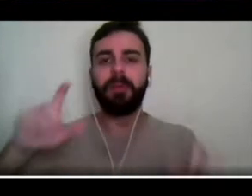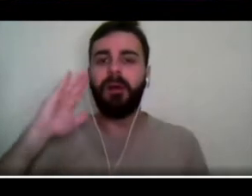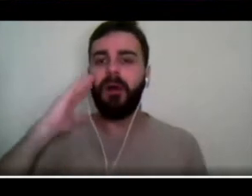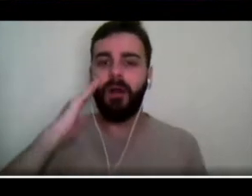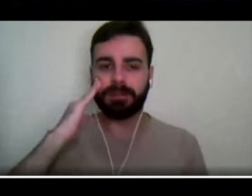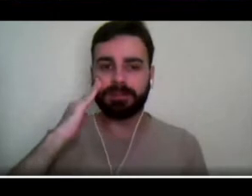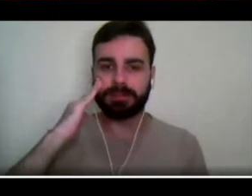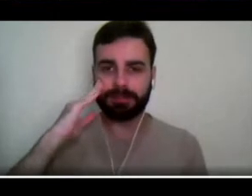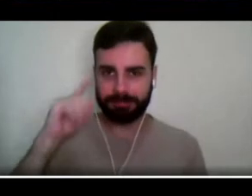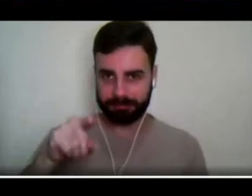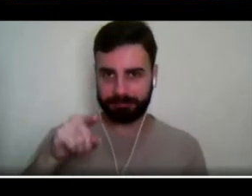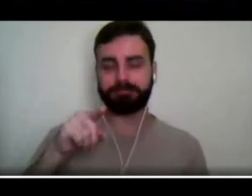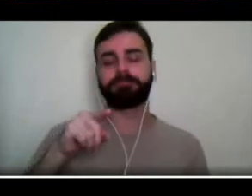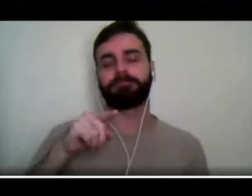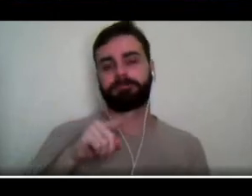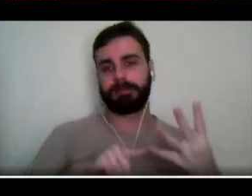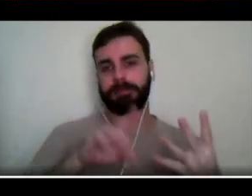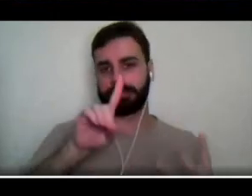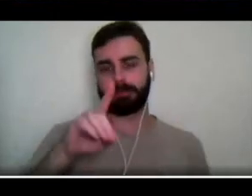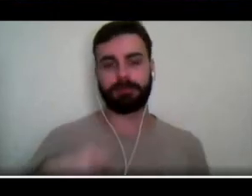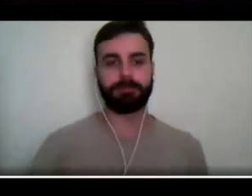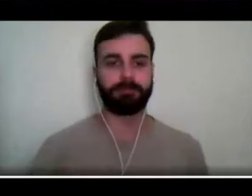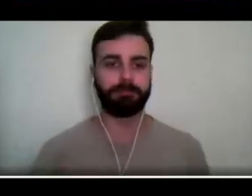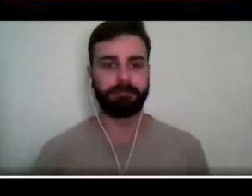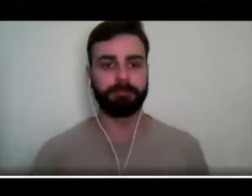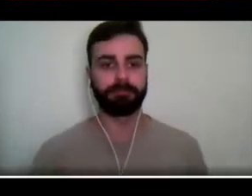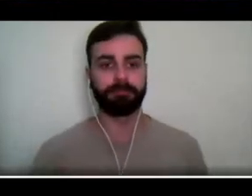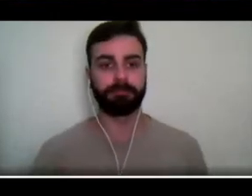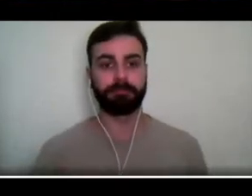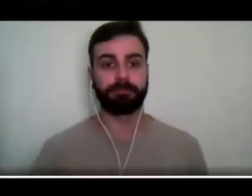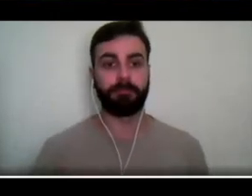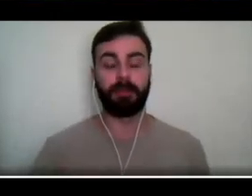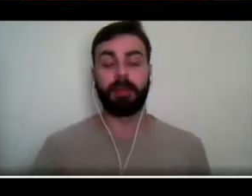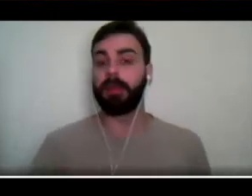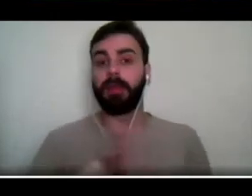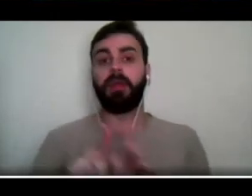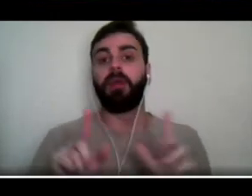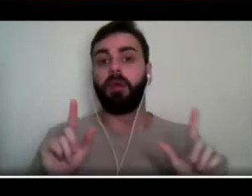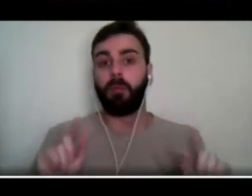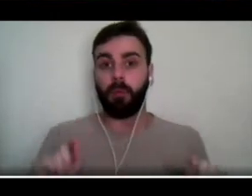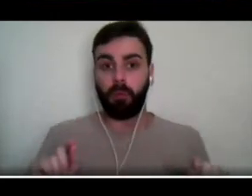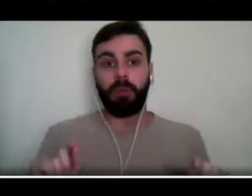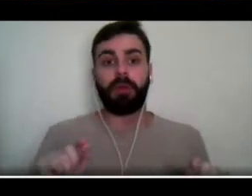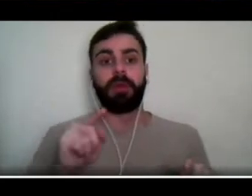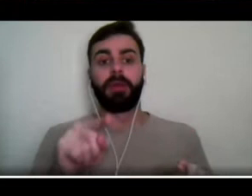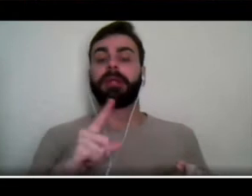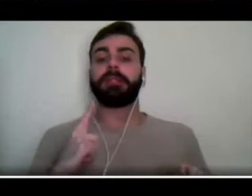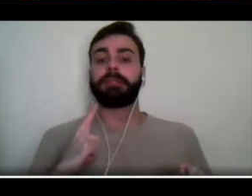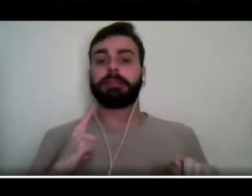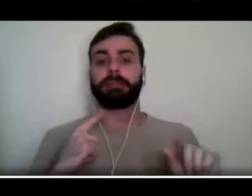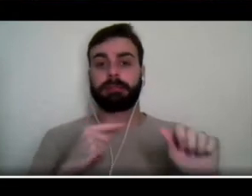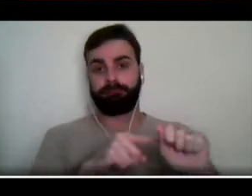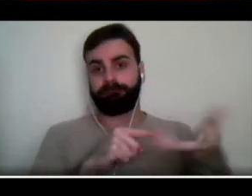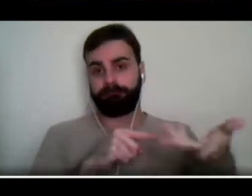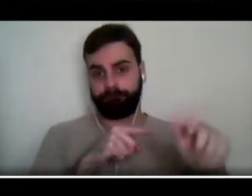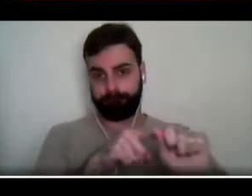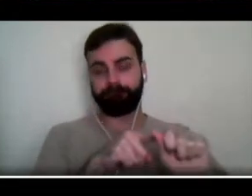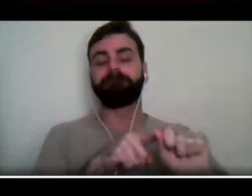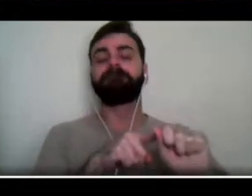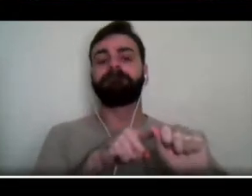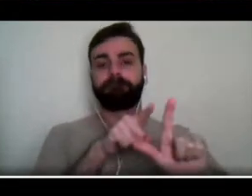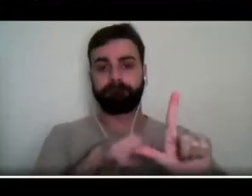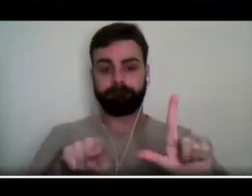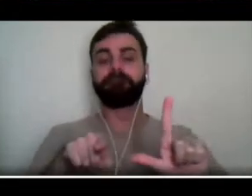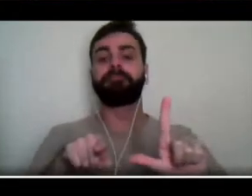ele pede o módulo da componente perpendicular à velocidade. Como é que eu faço isso?